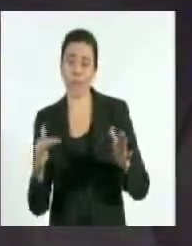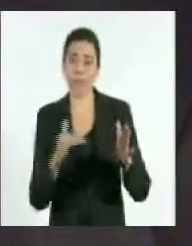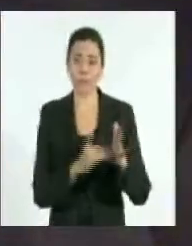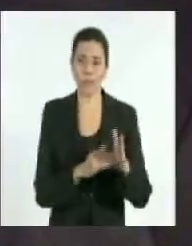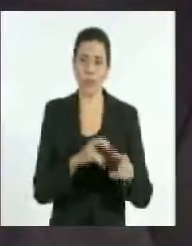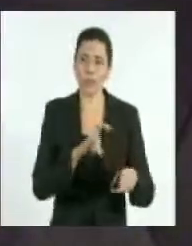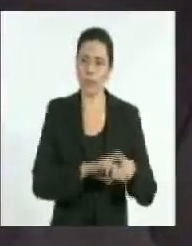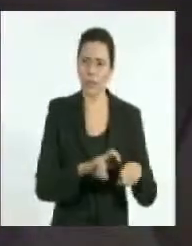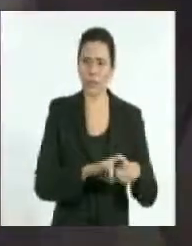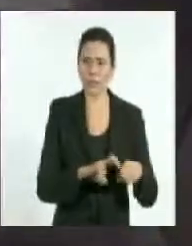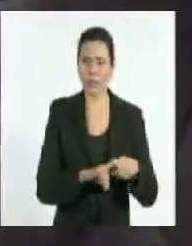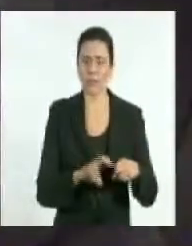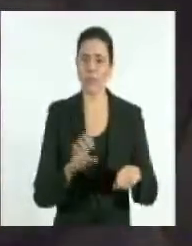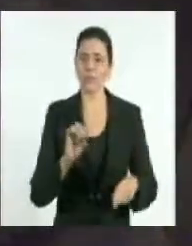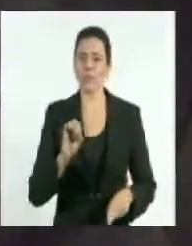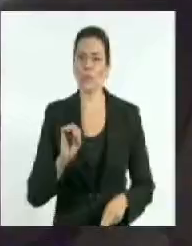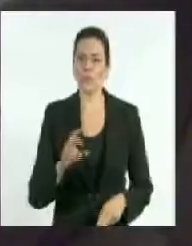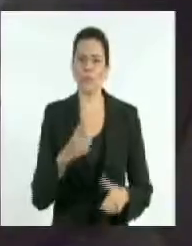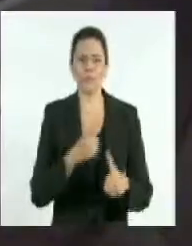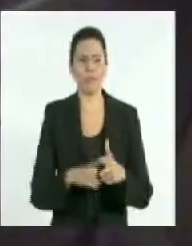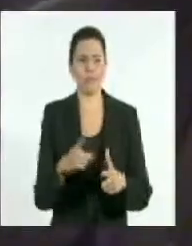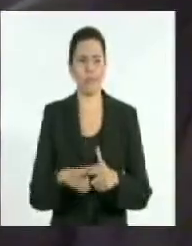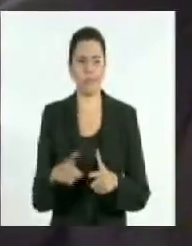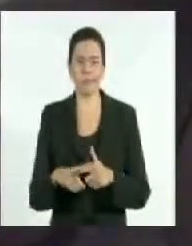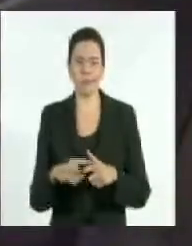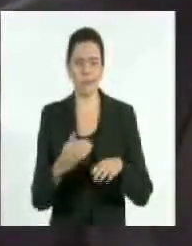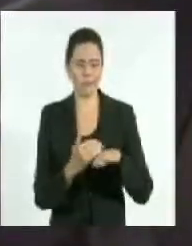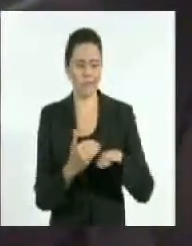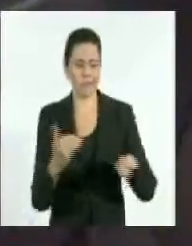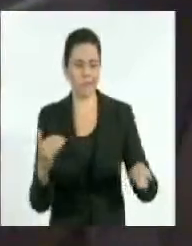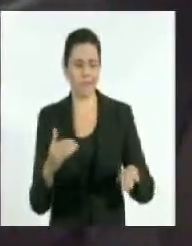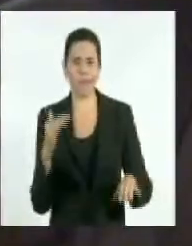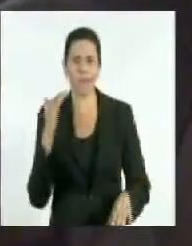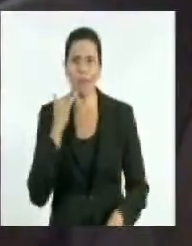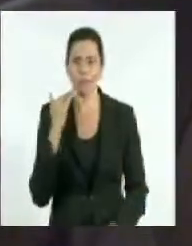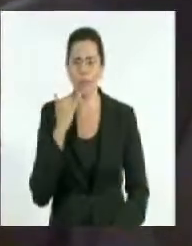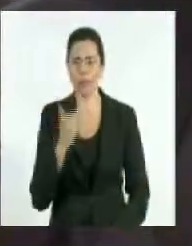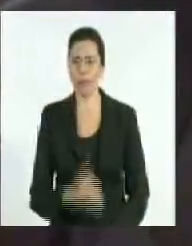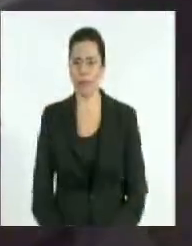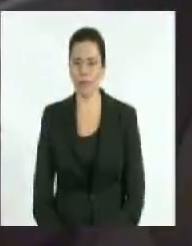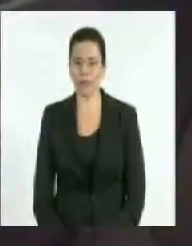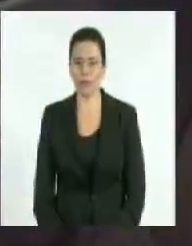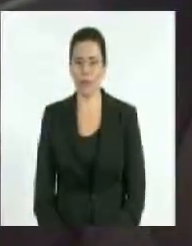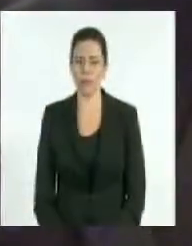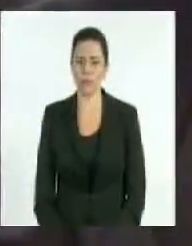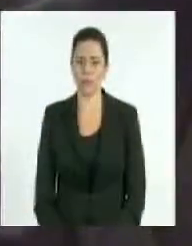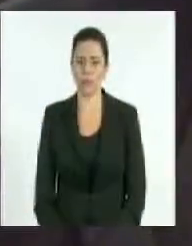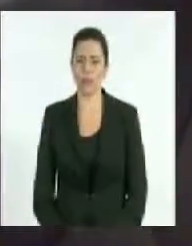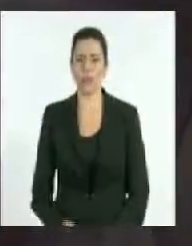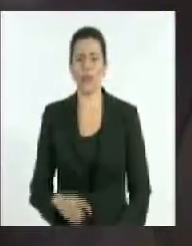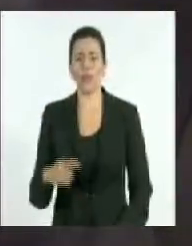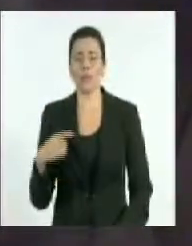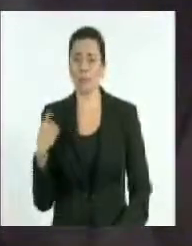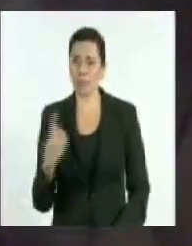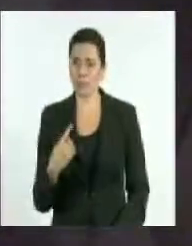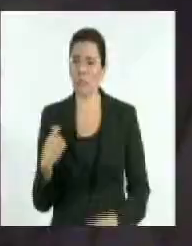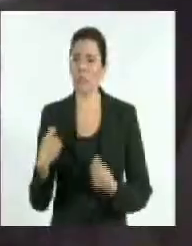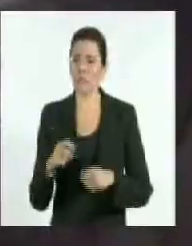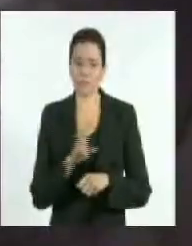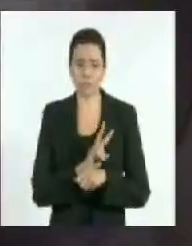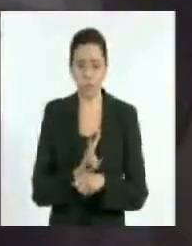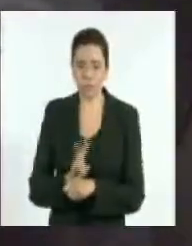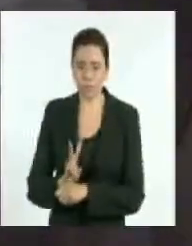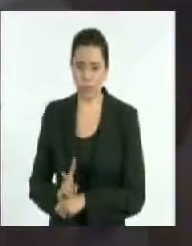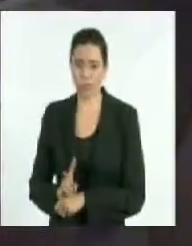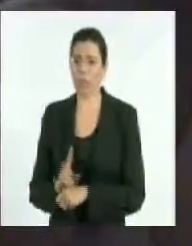frente, deputado. Não é só nós, deputados aqui, nós cobramos, mas que o governo federal tem que fiscalizar quem comanda os